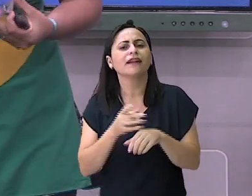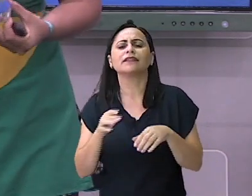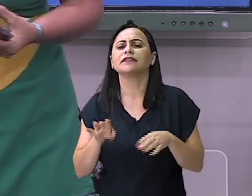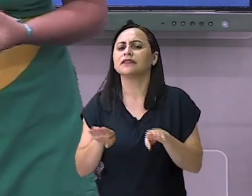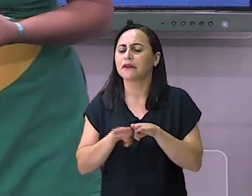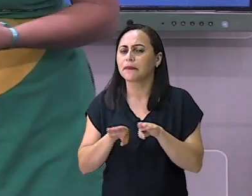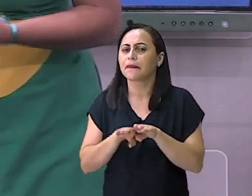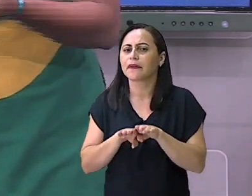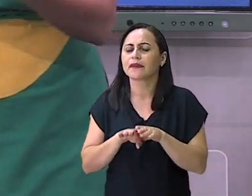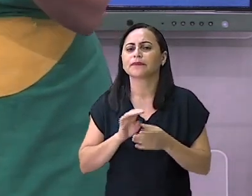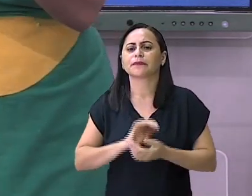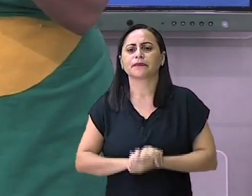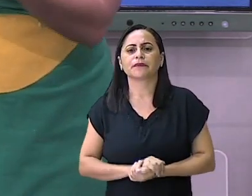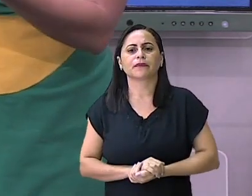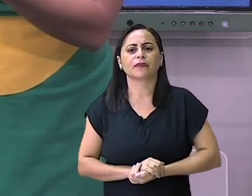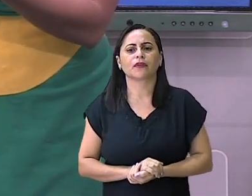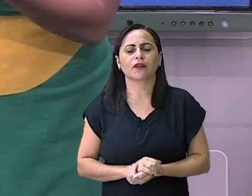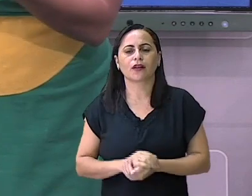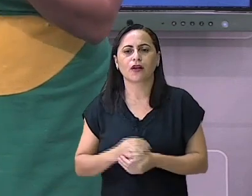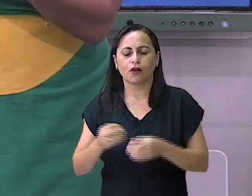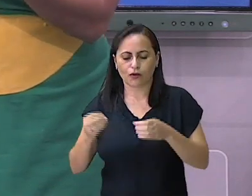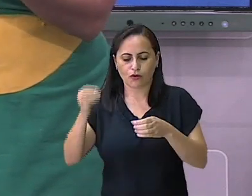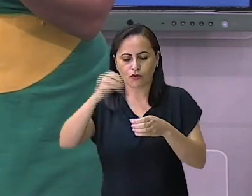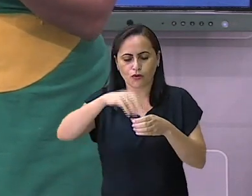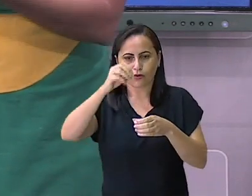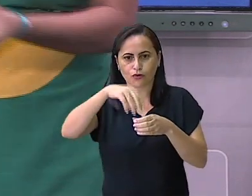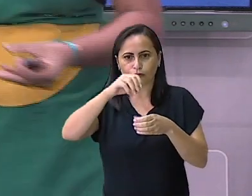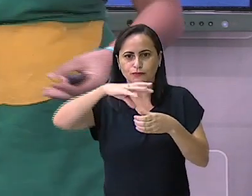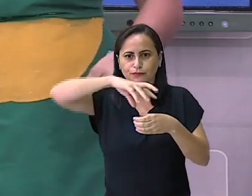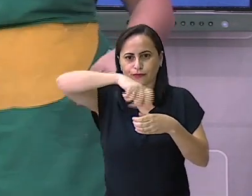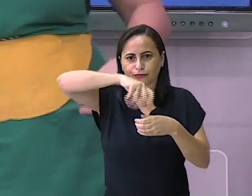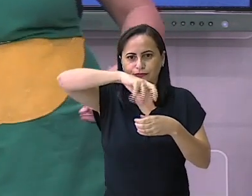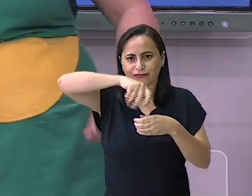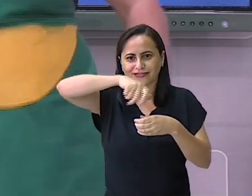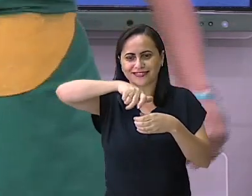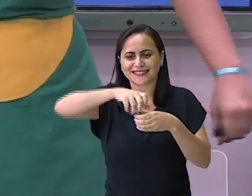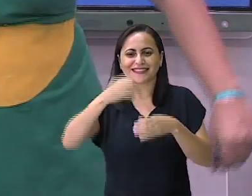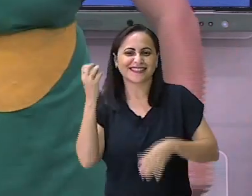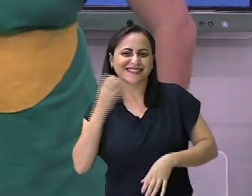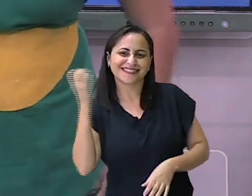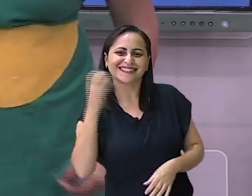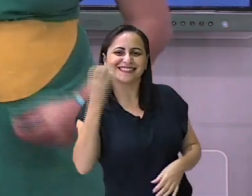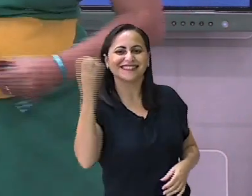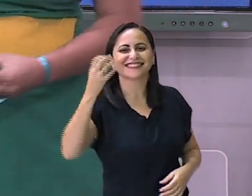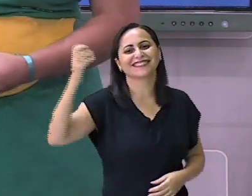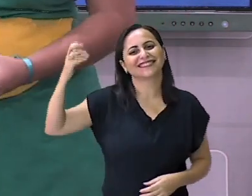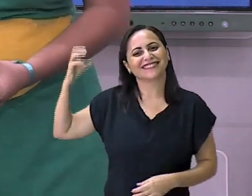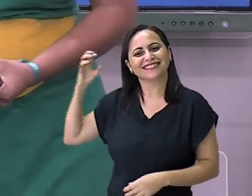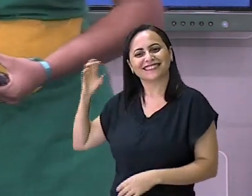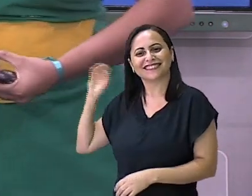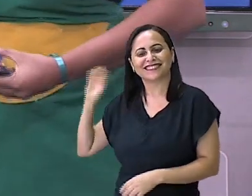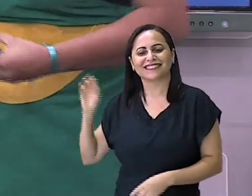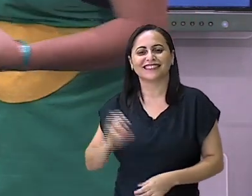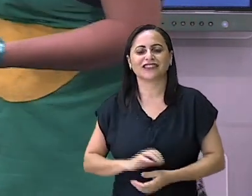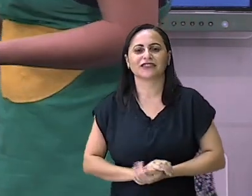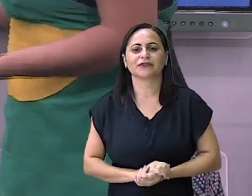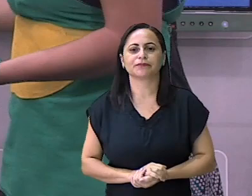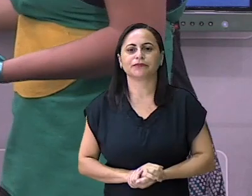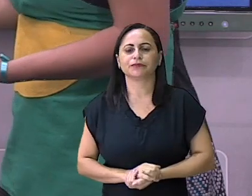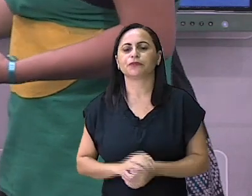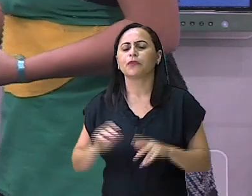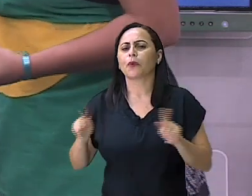que nós encontramos na rua. É só colocar, tampar e criar o seu chocalho.